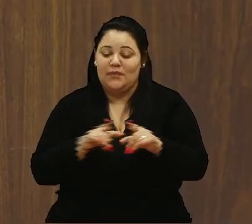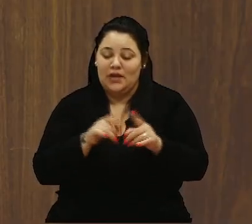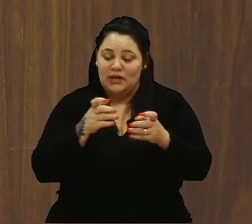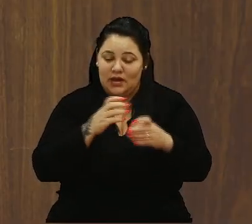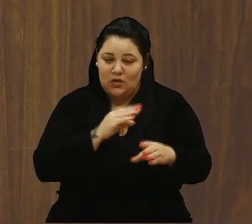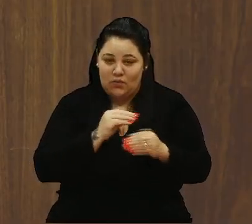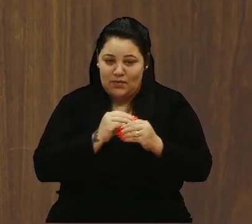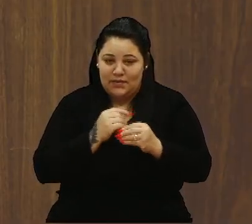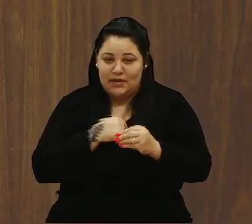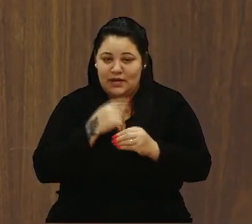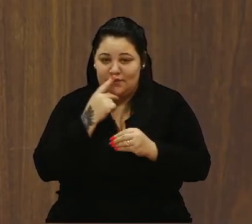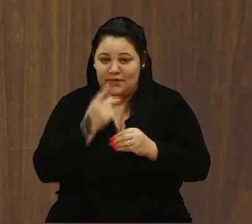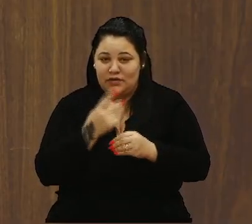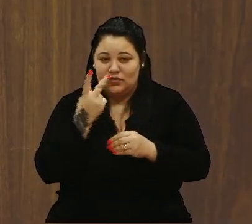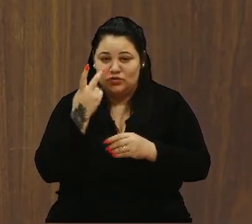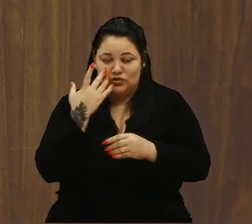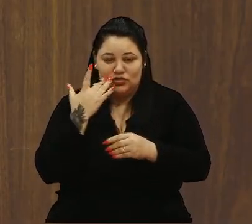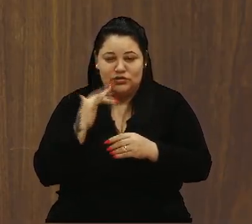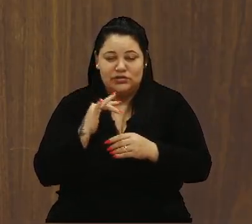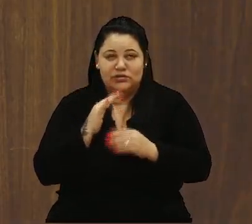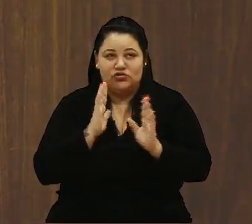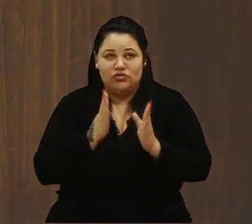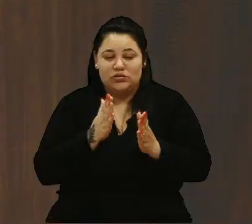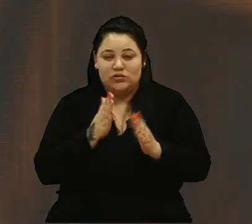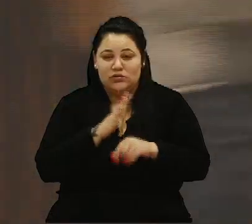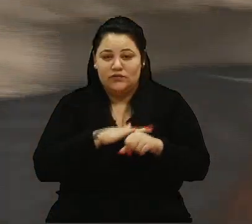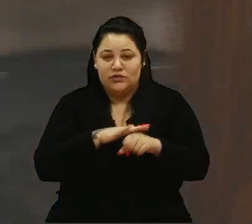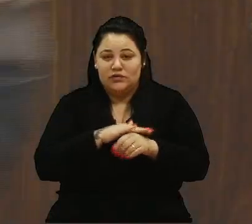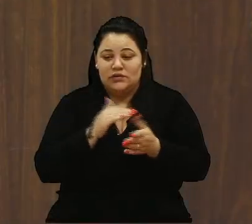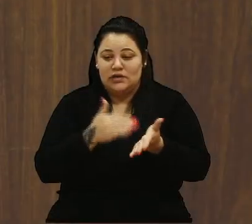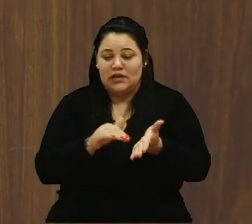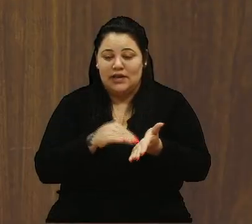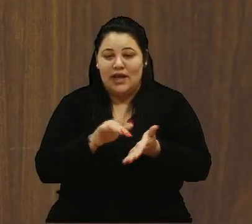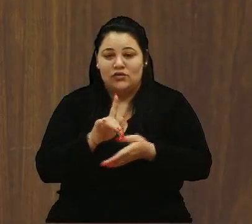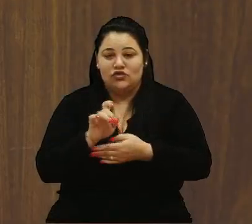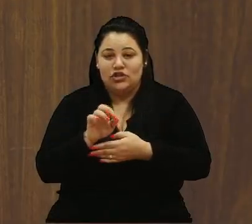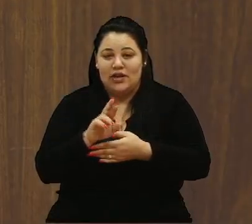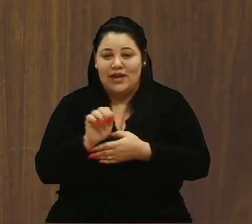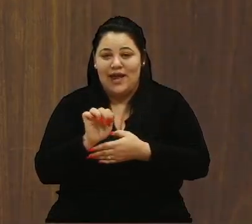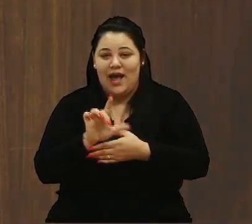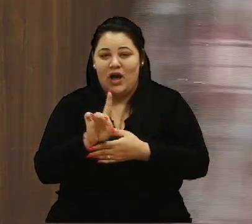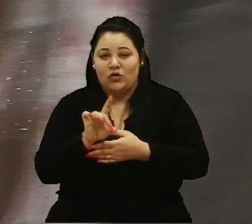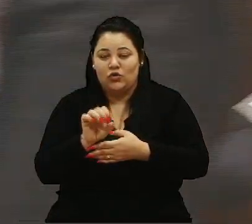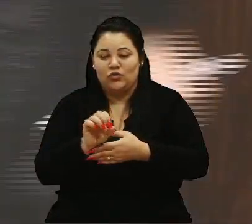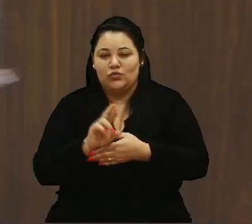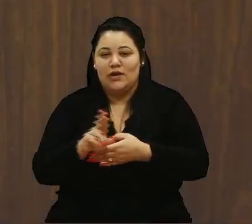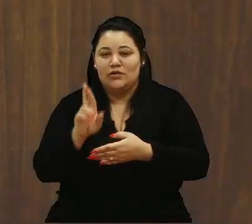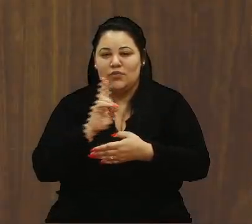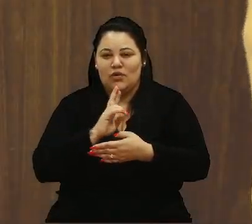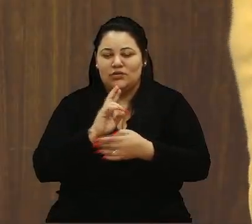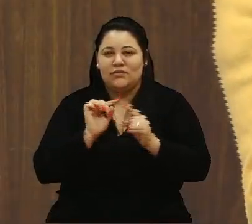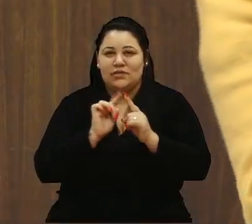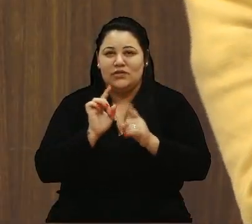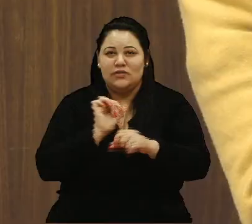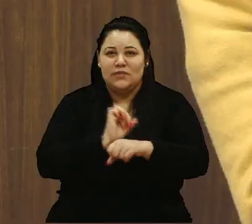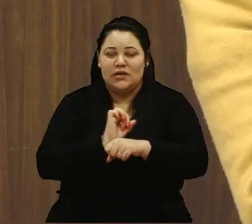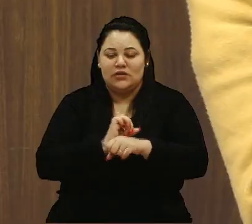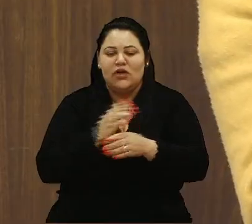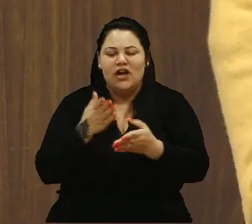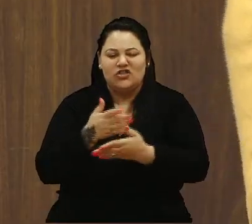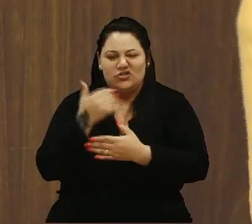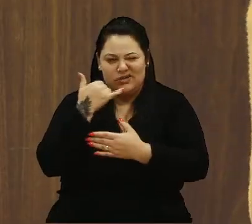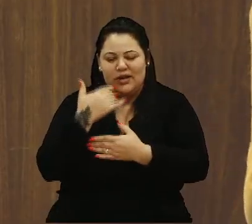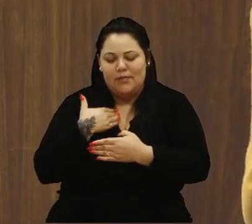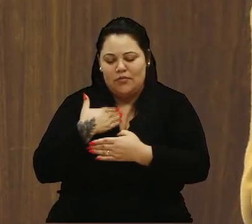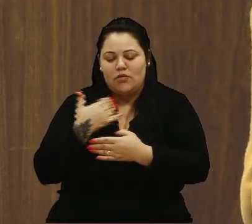estava falando há 2 dias com o secretário Geraldo, ele me deu um retorno, mas quando ele me dá outro, provavelmente hoje ele